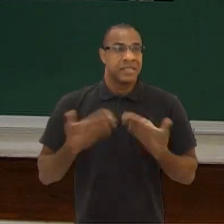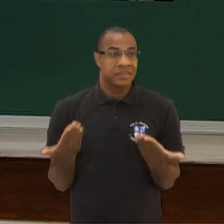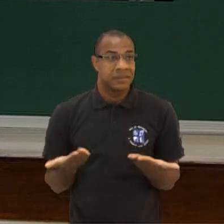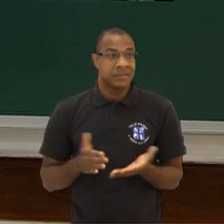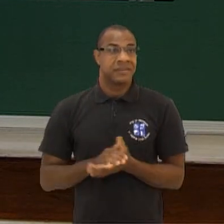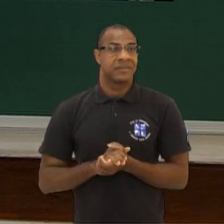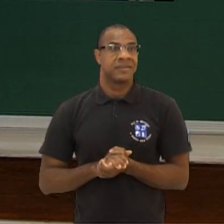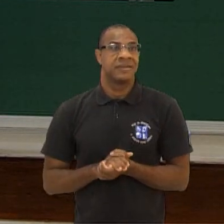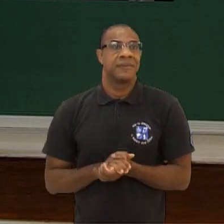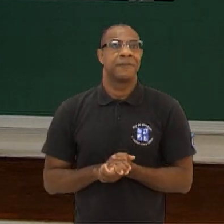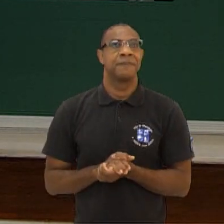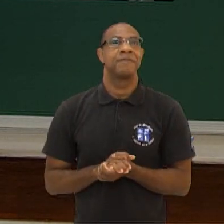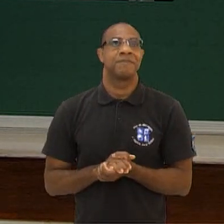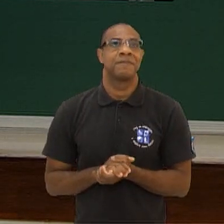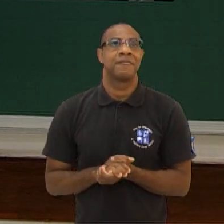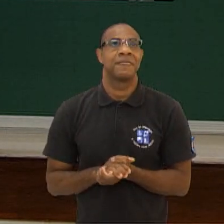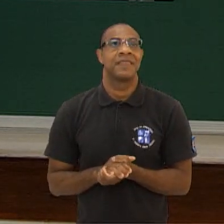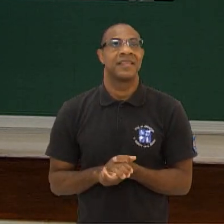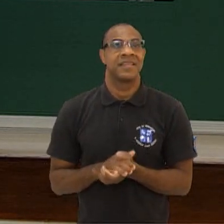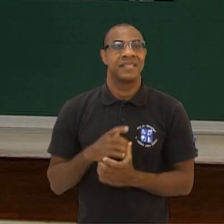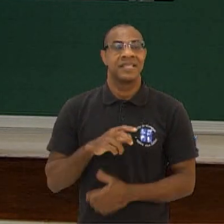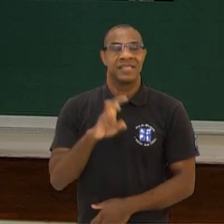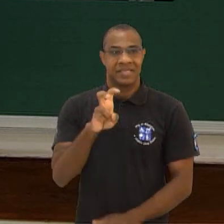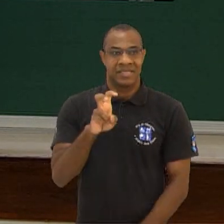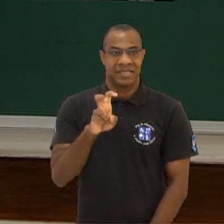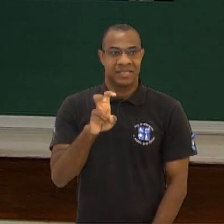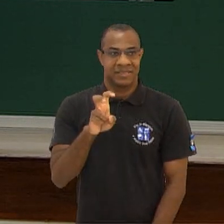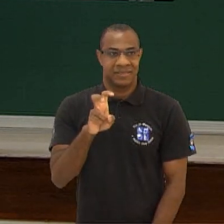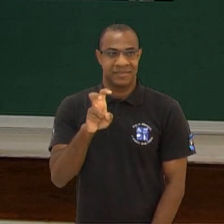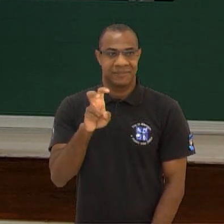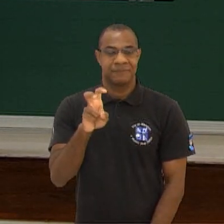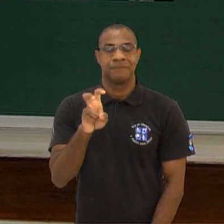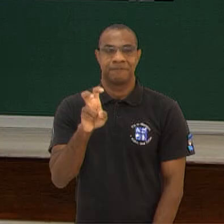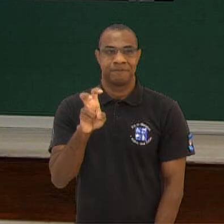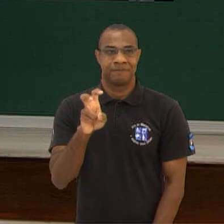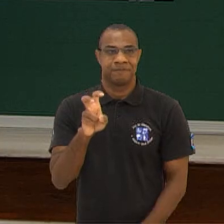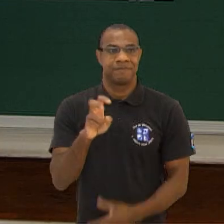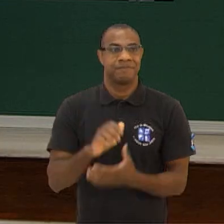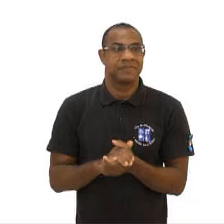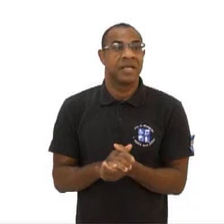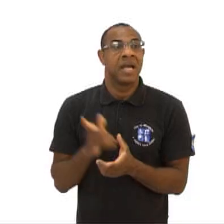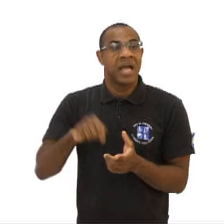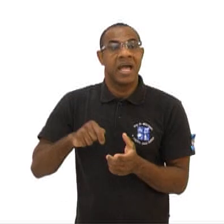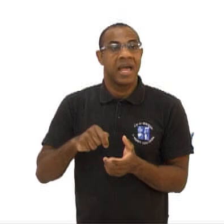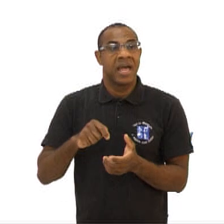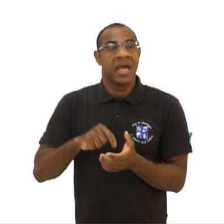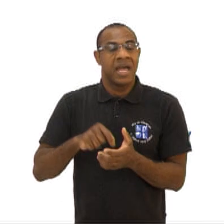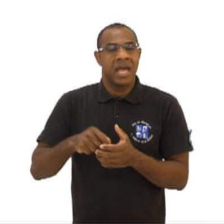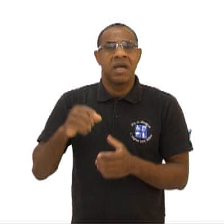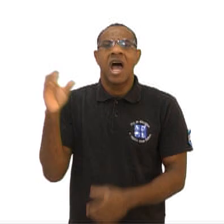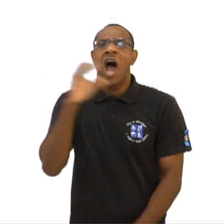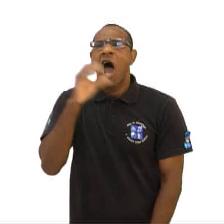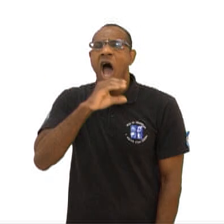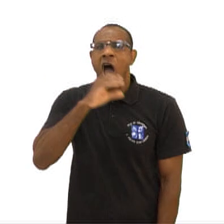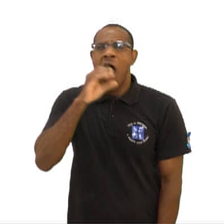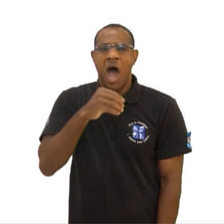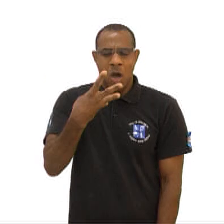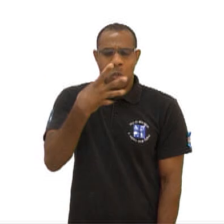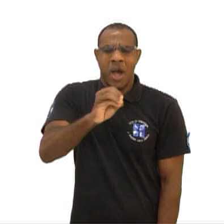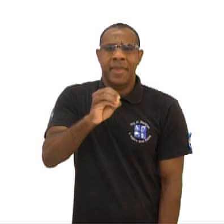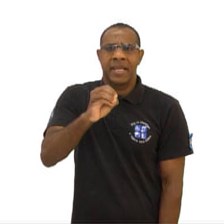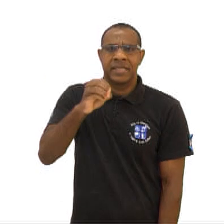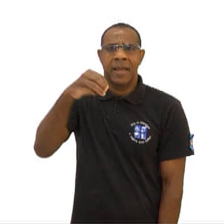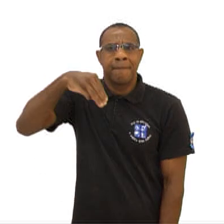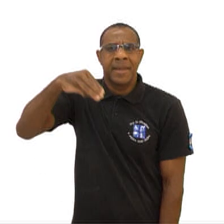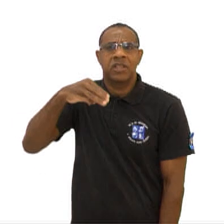tá? 5 milionésimos, sexta casa decimal, esse 5 aqui, é lançada com uma velocidade de 40 metros por